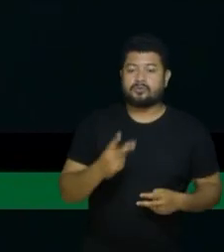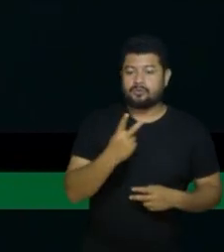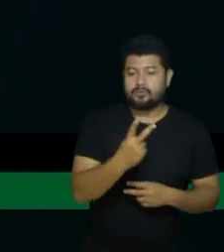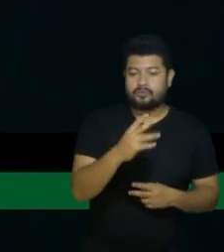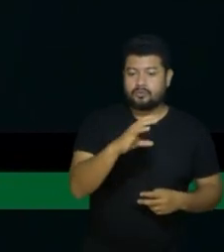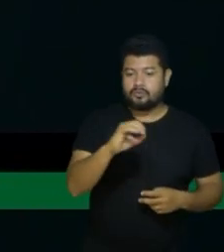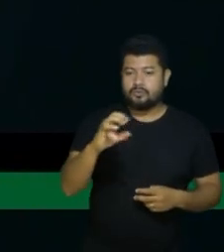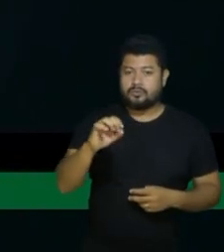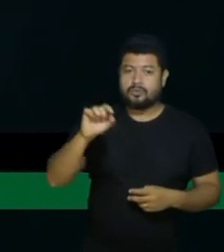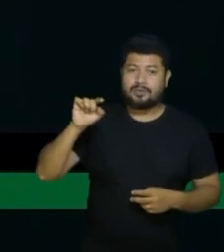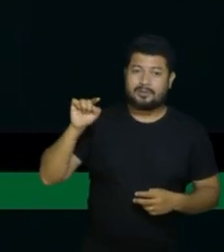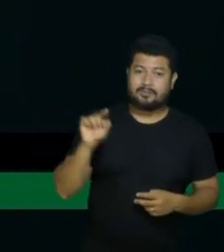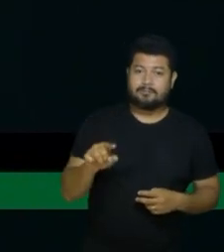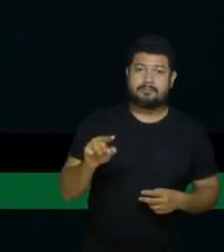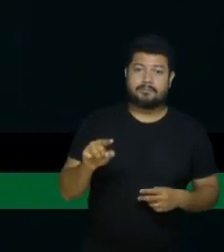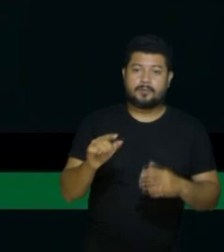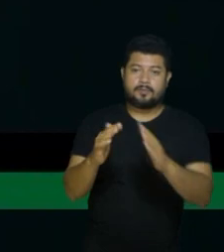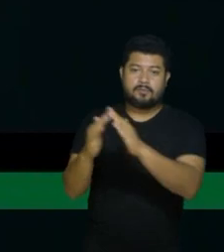200.000